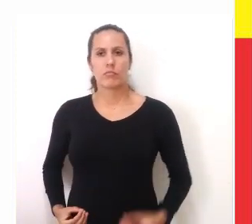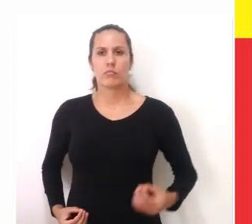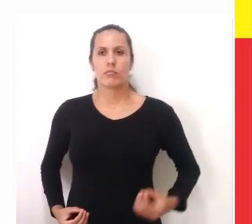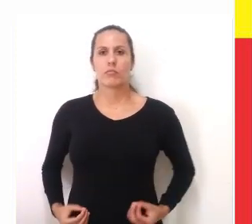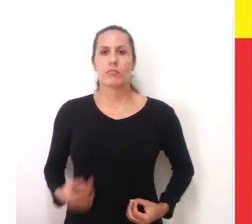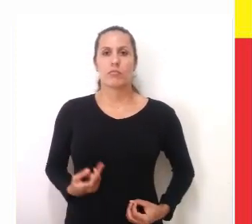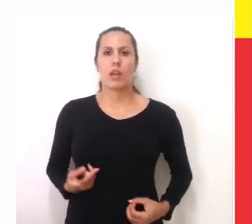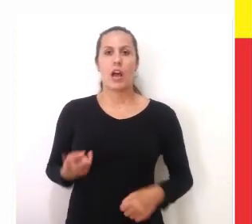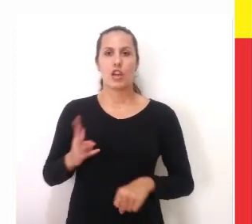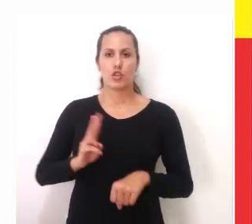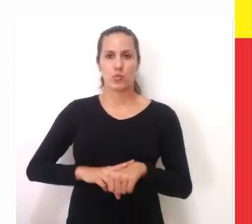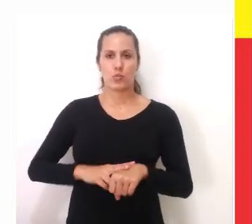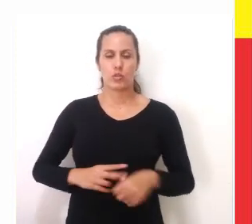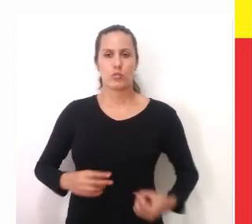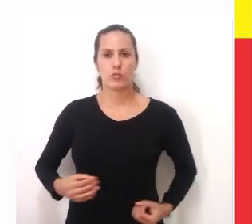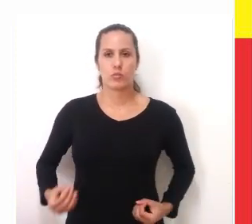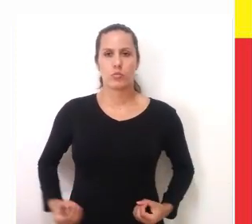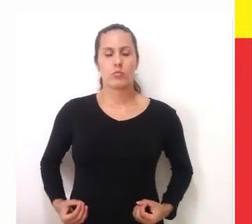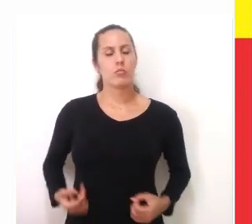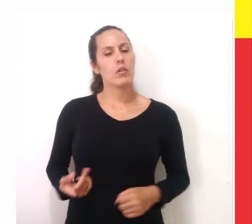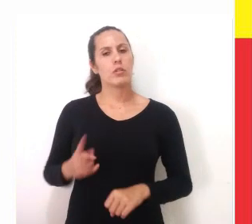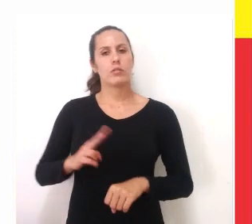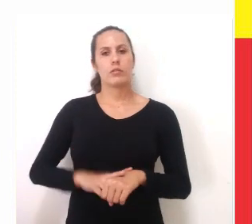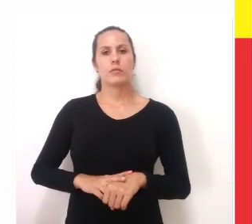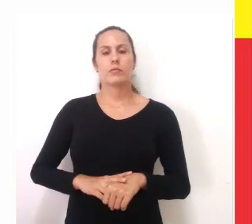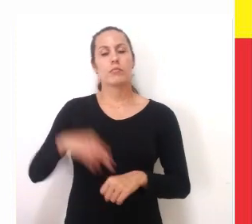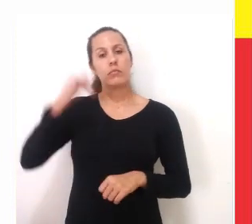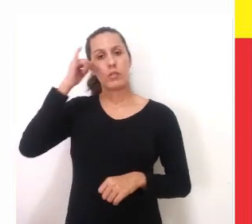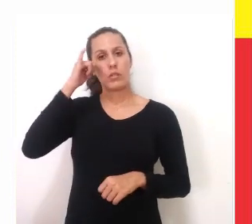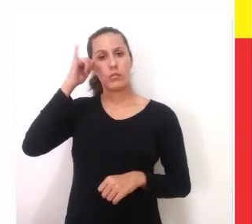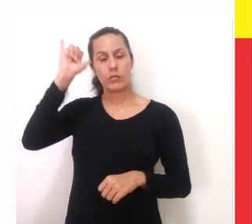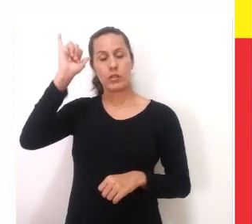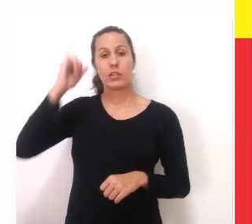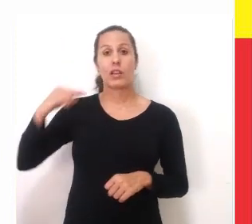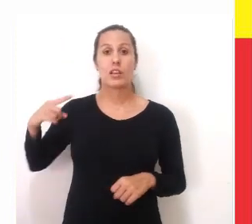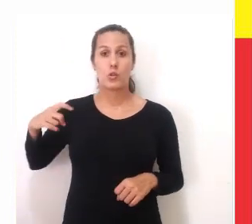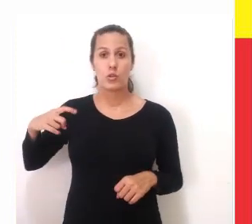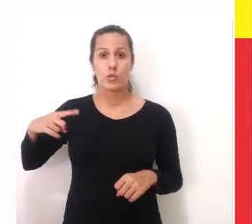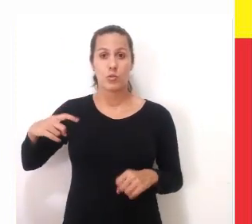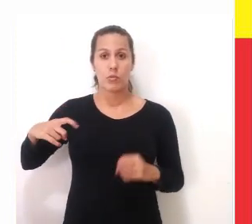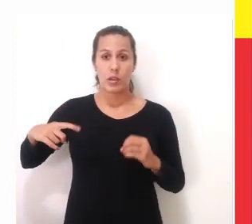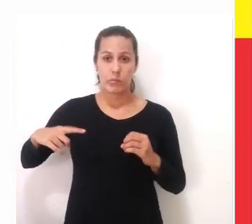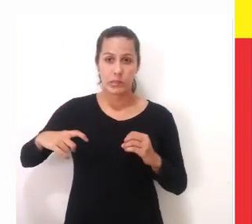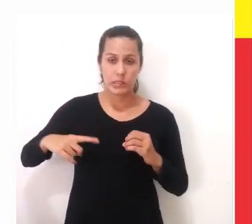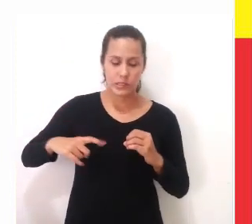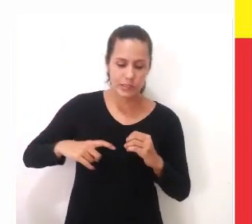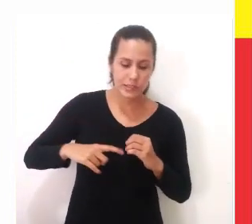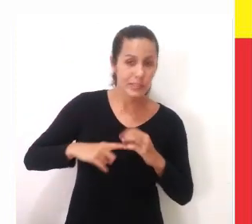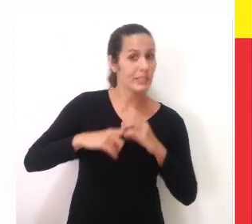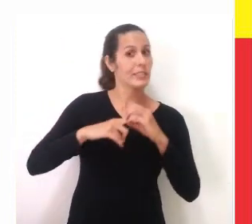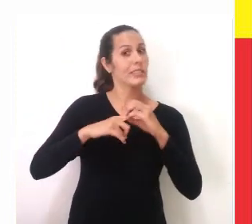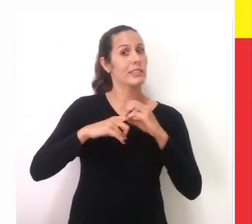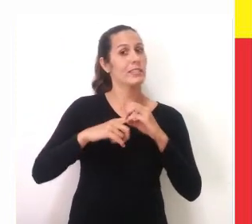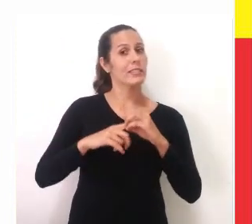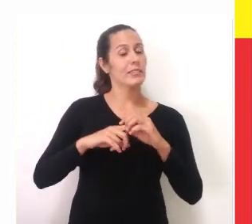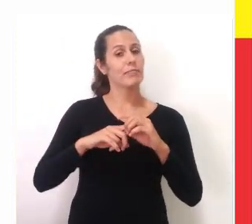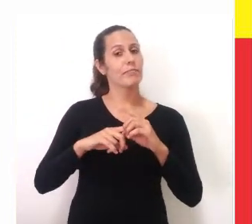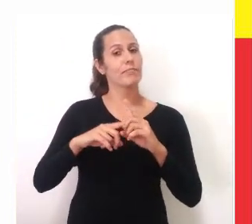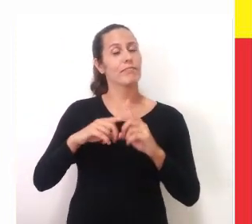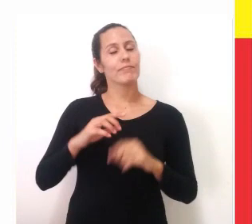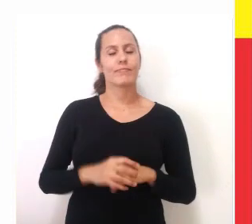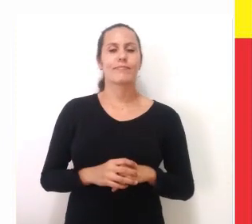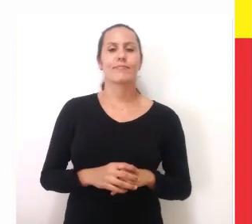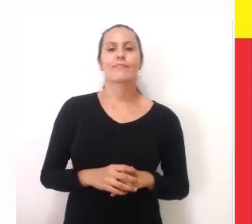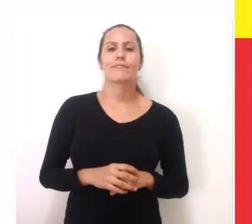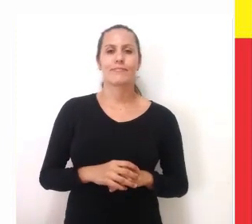direita, corta a tuba uterina esquerda, ok? E aí impede que o espermatozoide chegue até